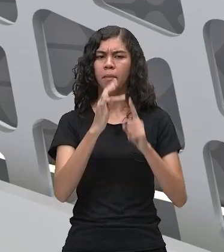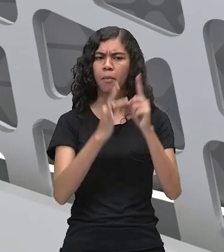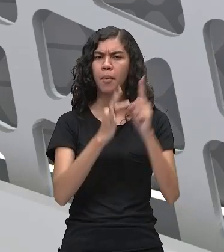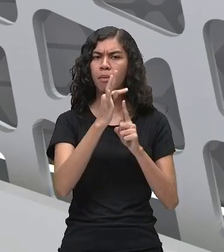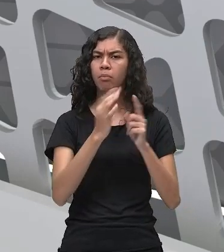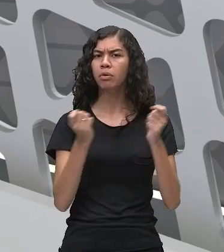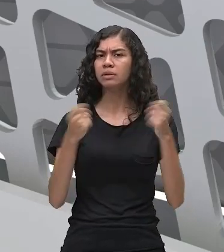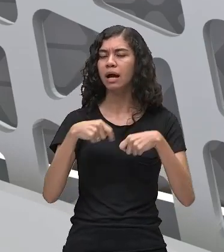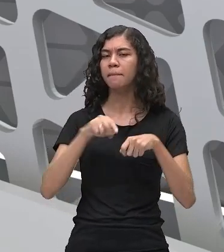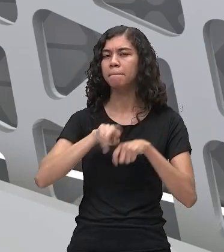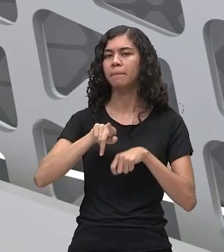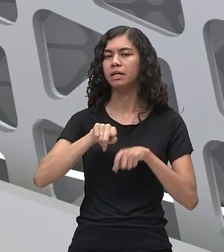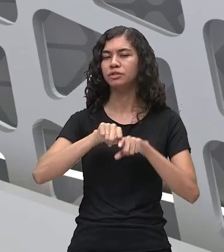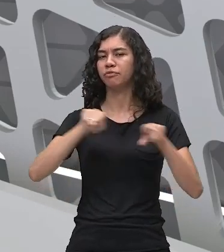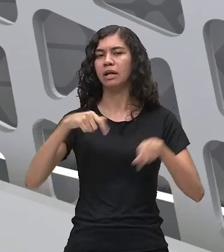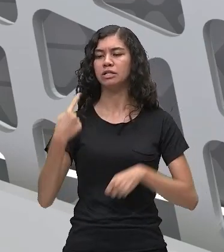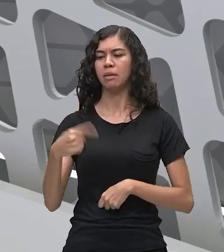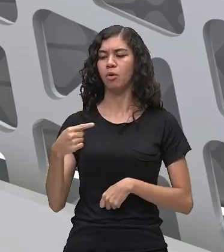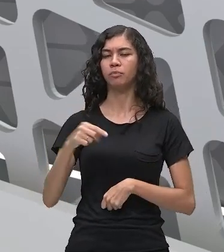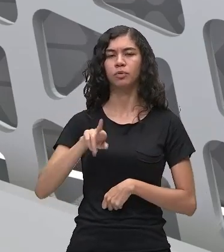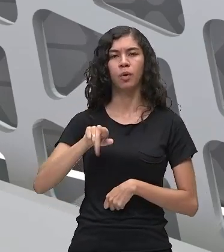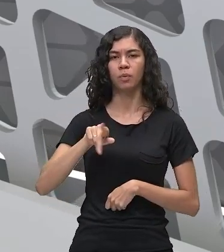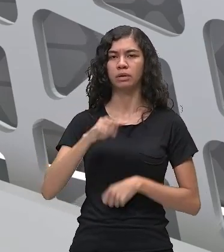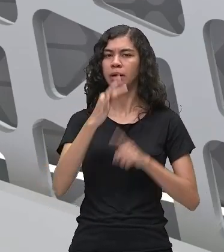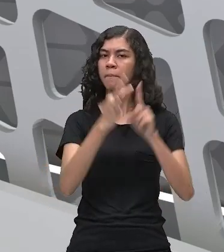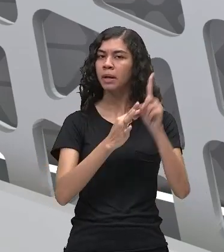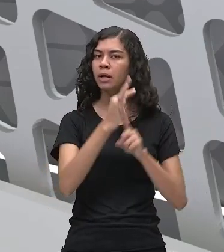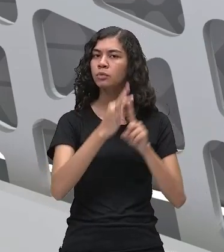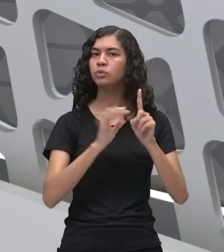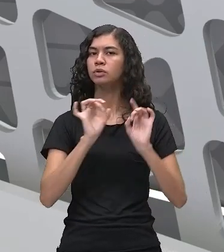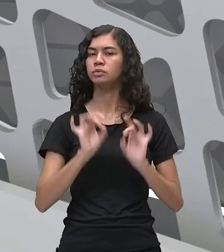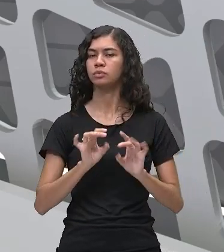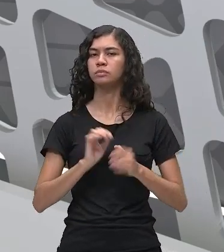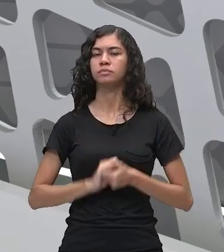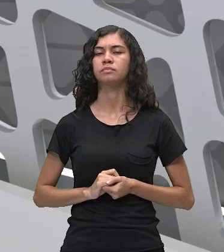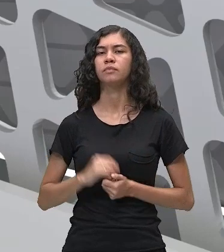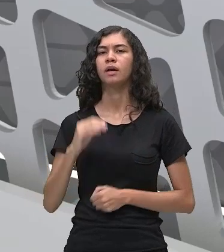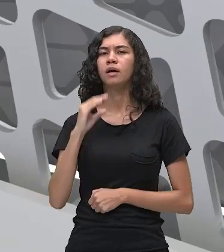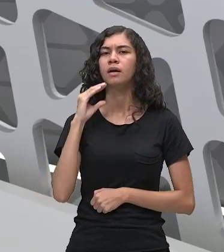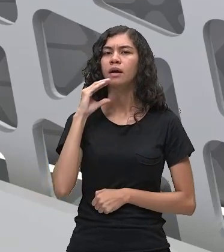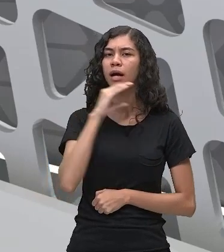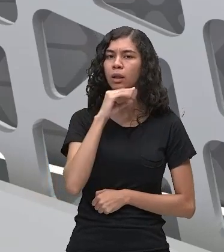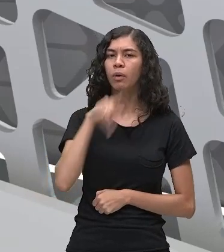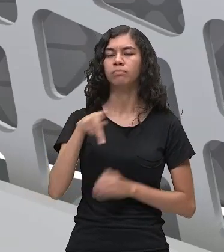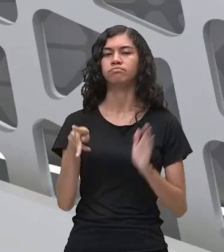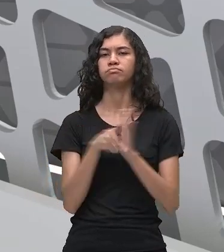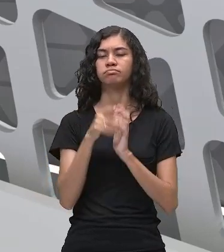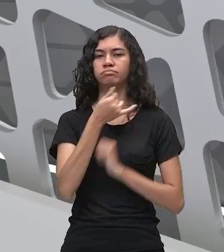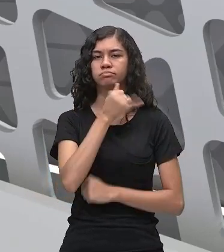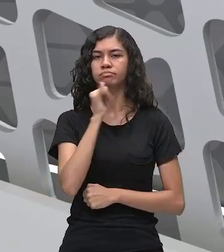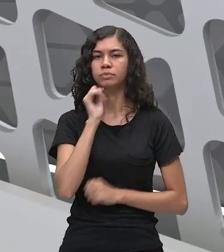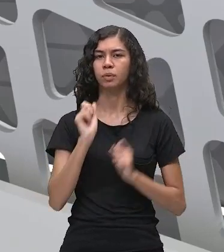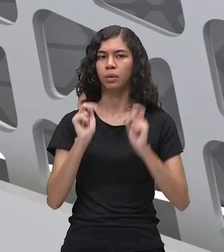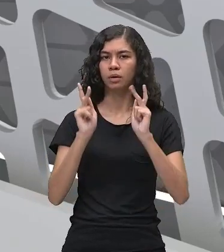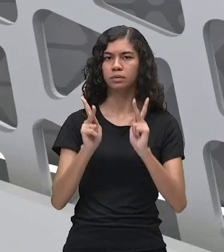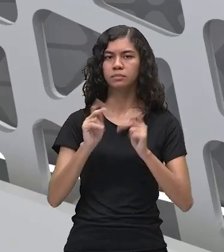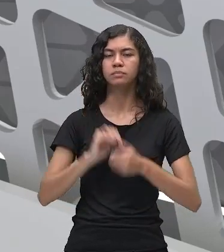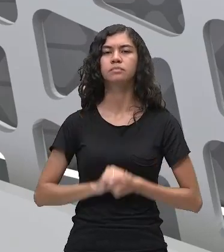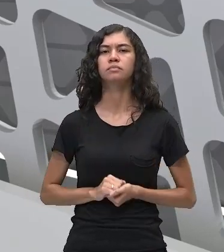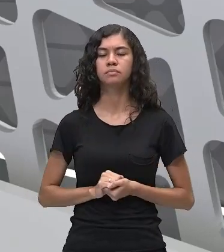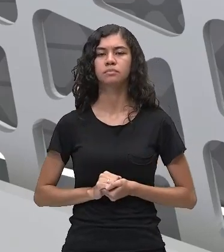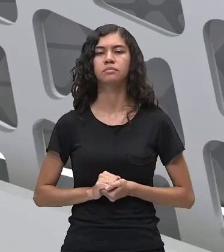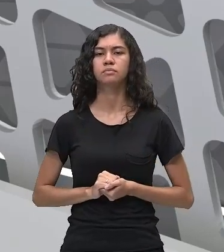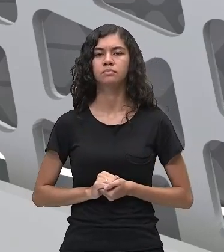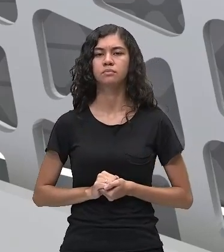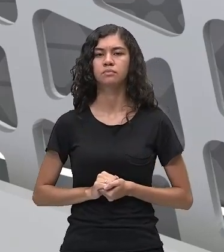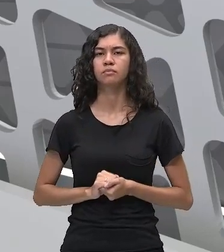com termômetro, meço temperatura. O calor é energia, tá? Energia, que pode